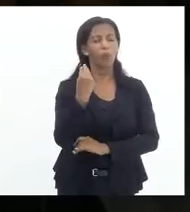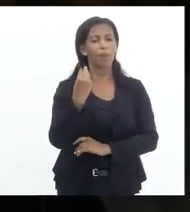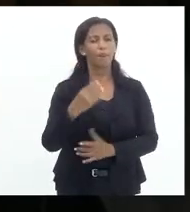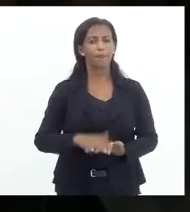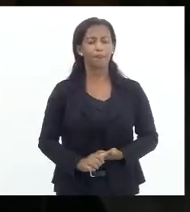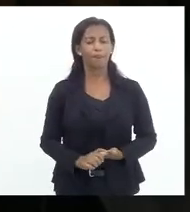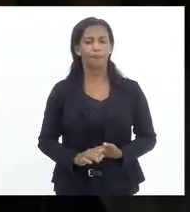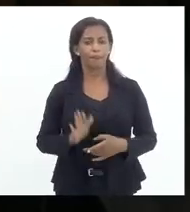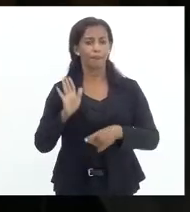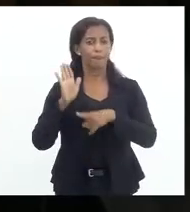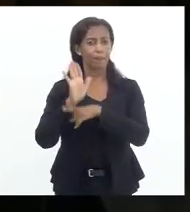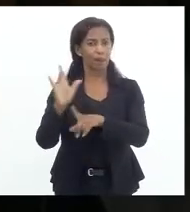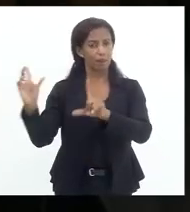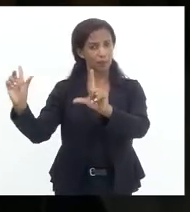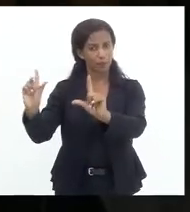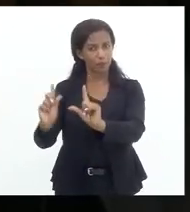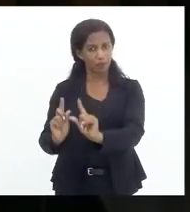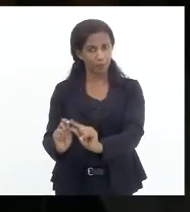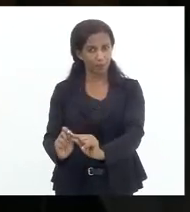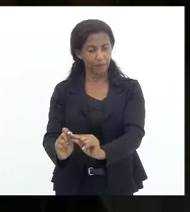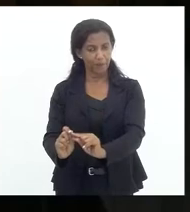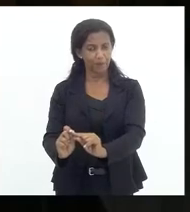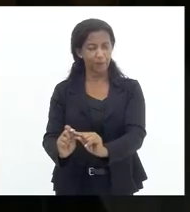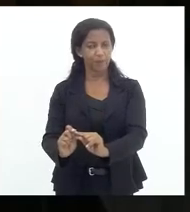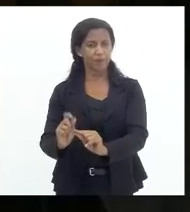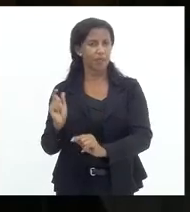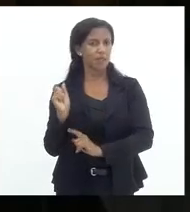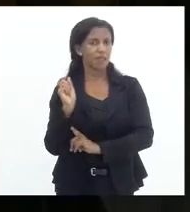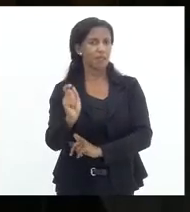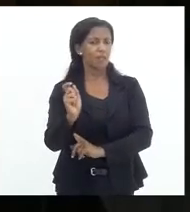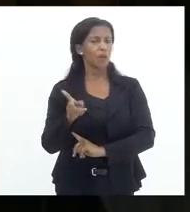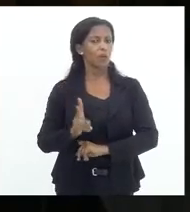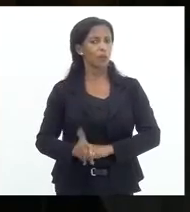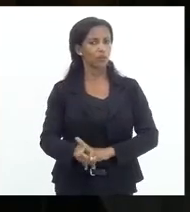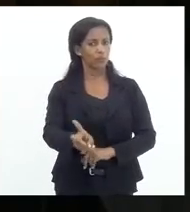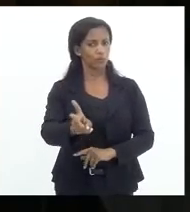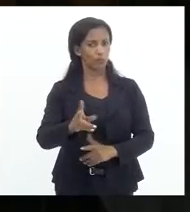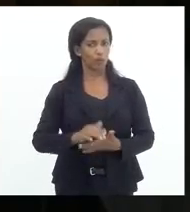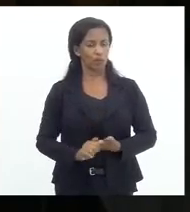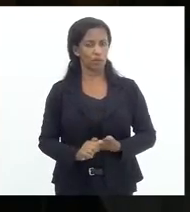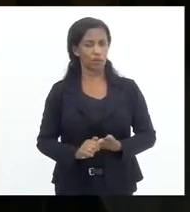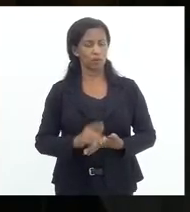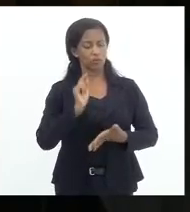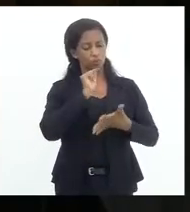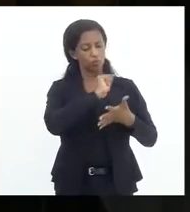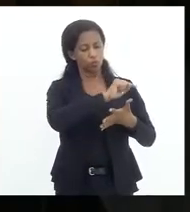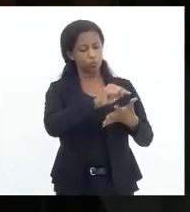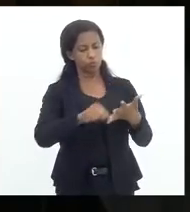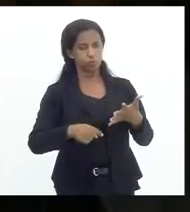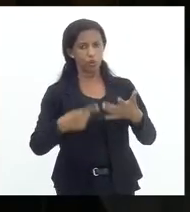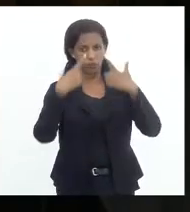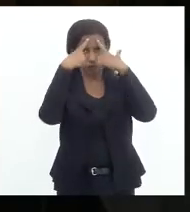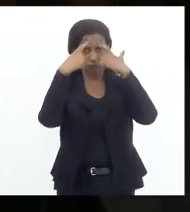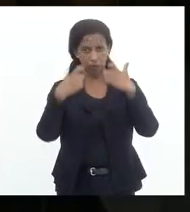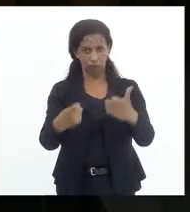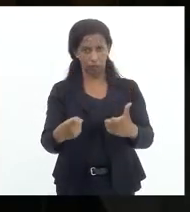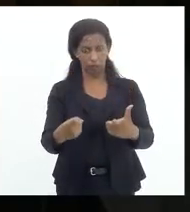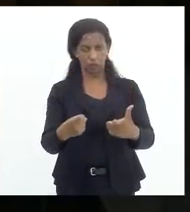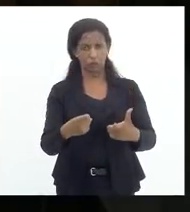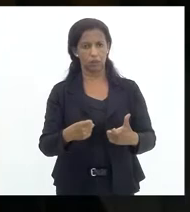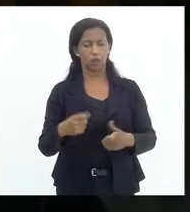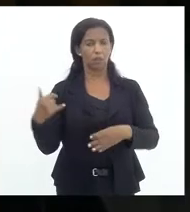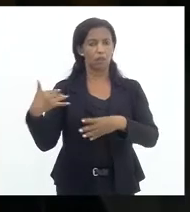para uma redução significativa e continuada dos indicadores de violência